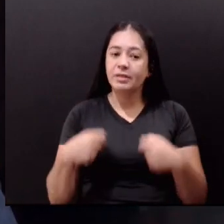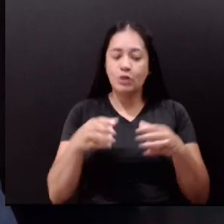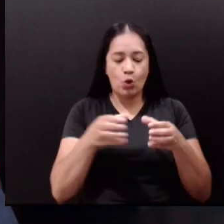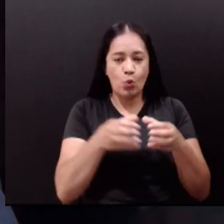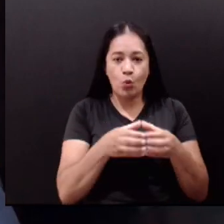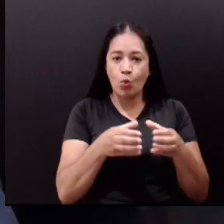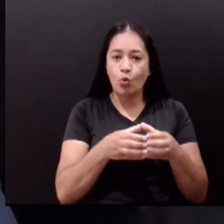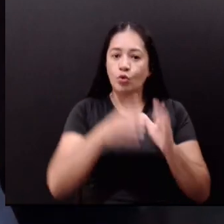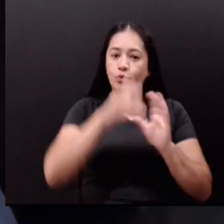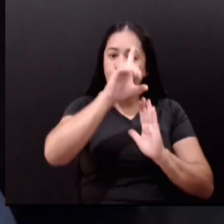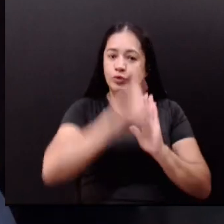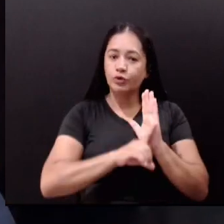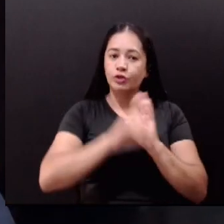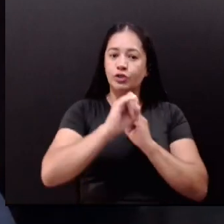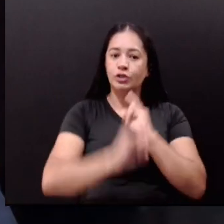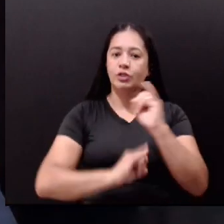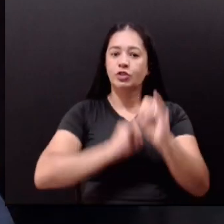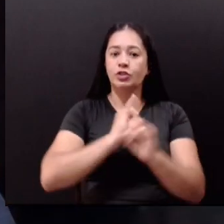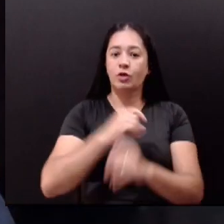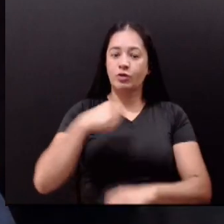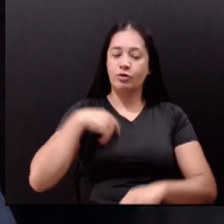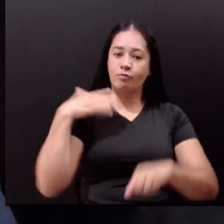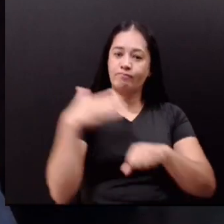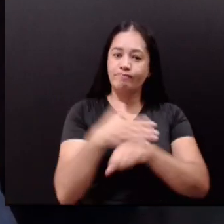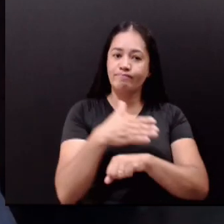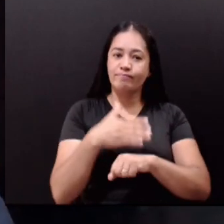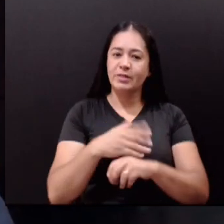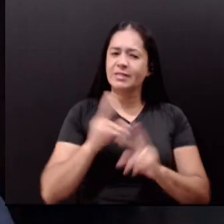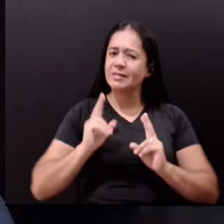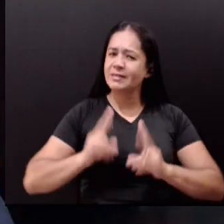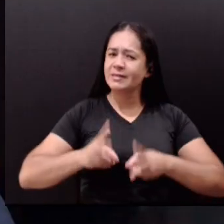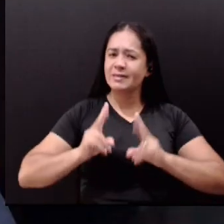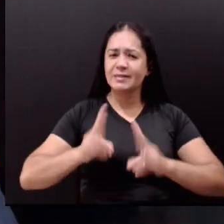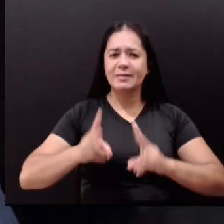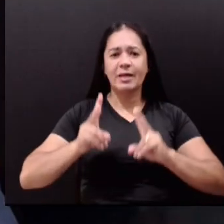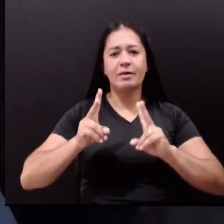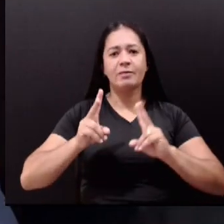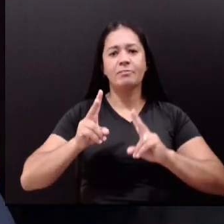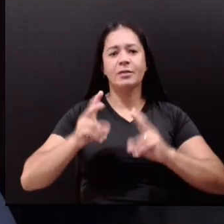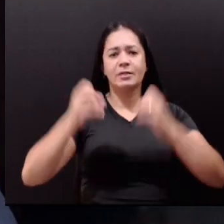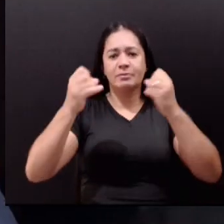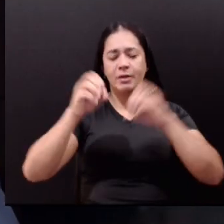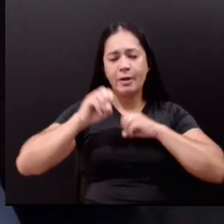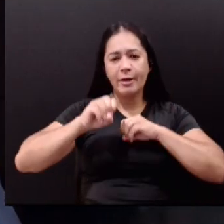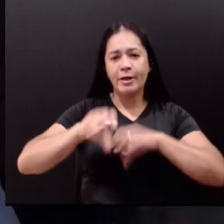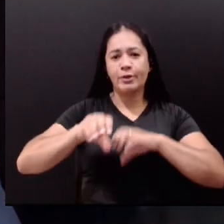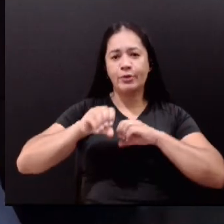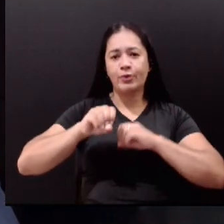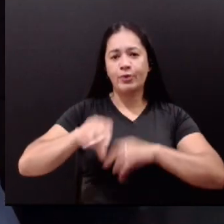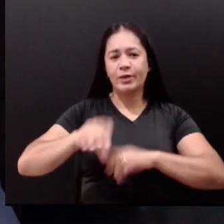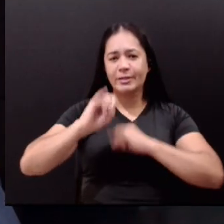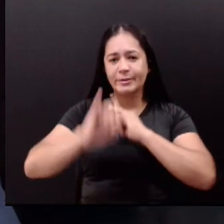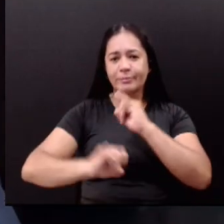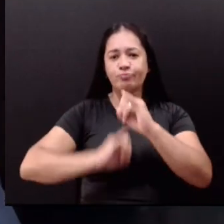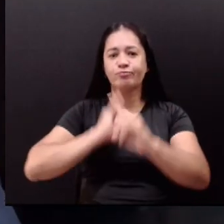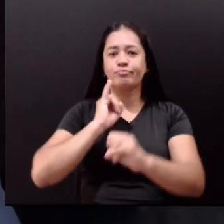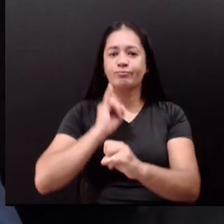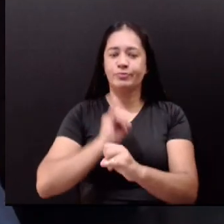qual eu participo, ela tem enfaticamente falado sobre educação digital. E a educação digital, ela